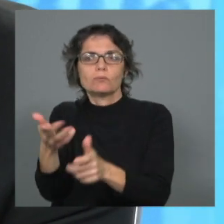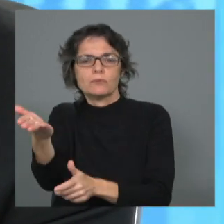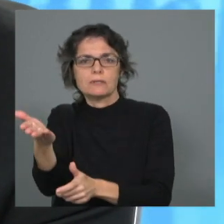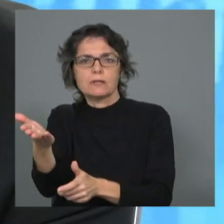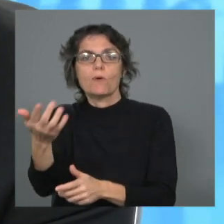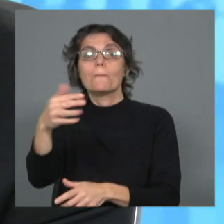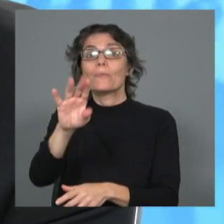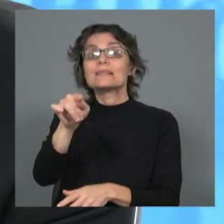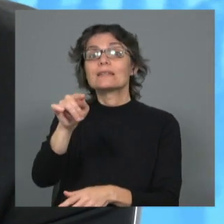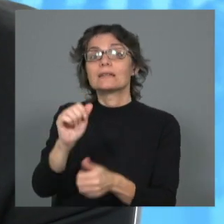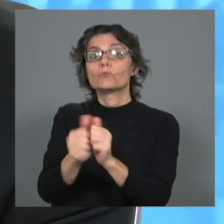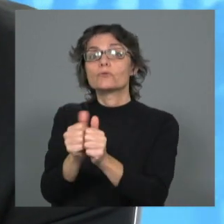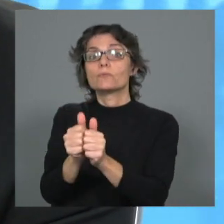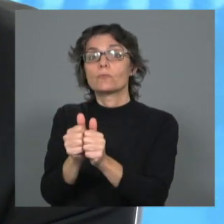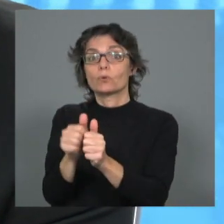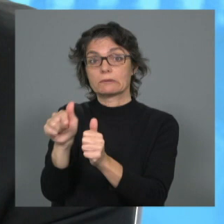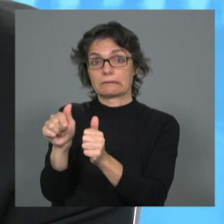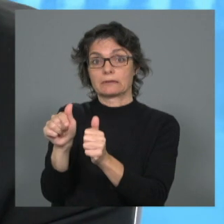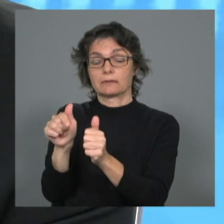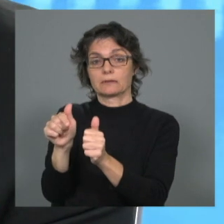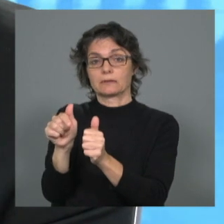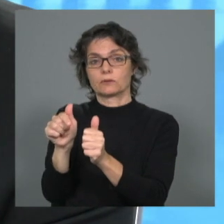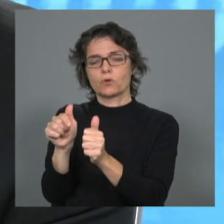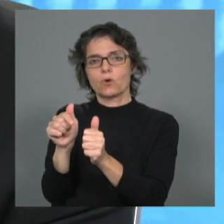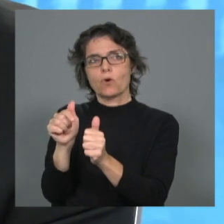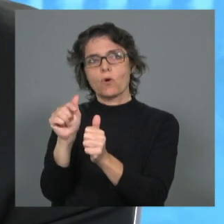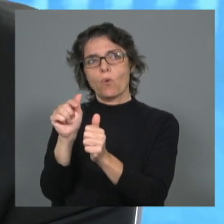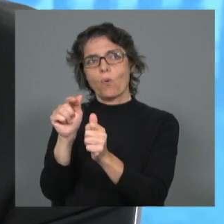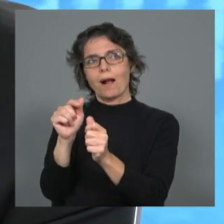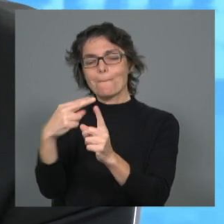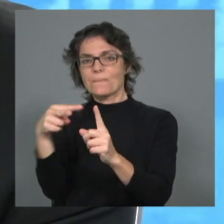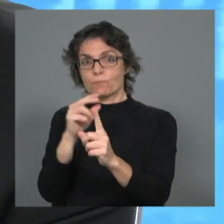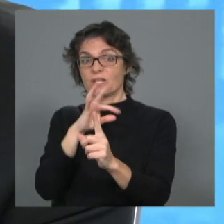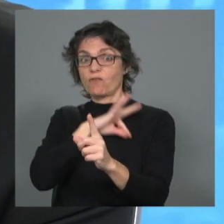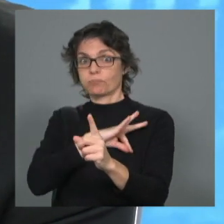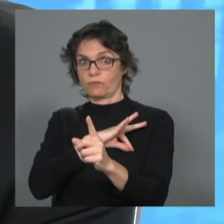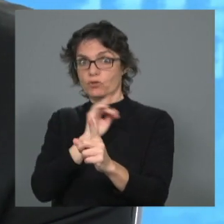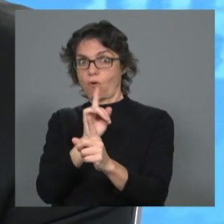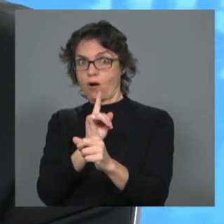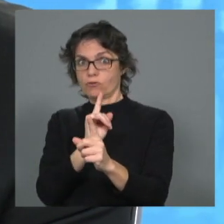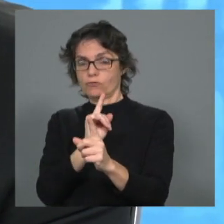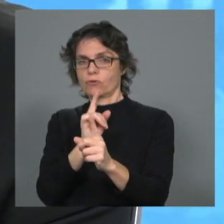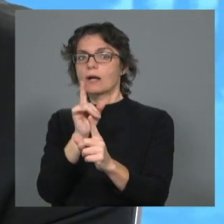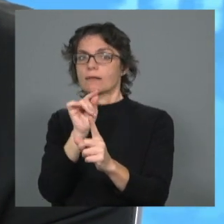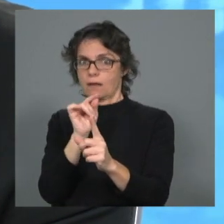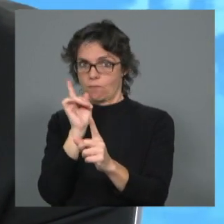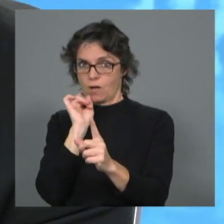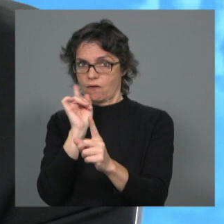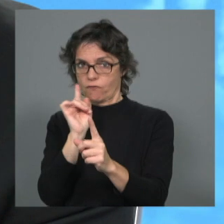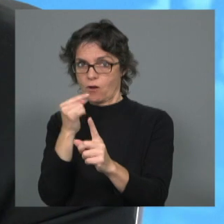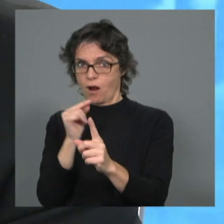desporto digamos, é também, na dimensão profissional, um exercício, um ginásio também